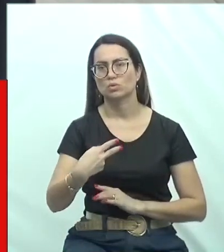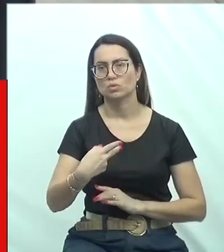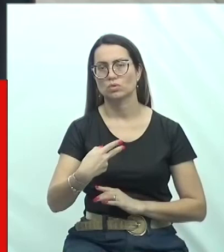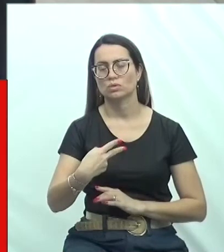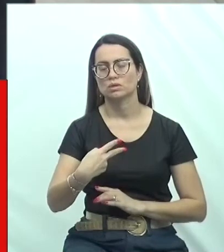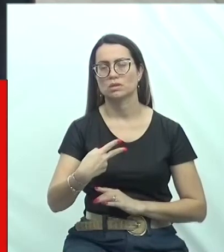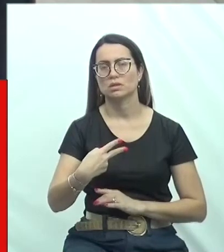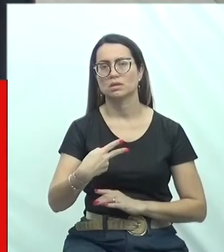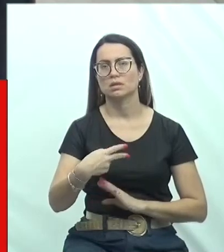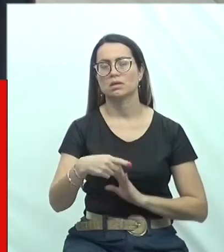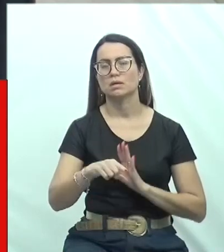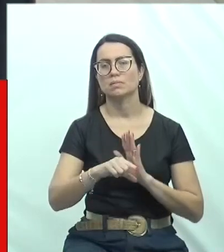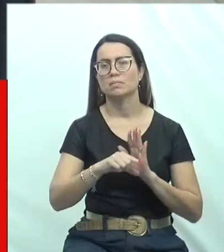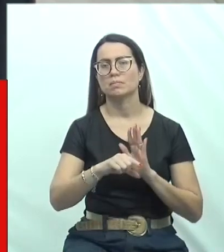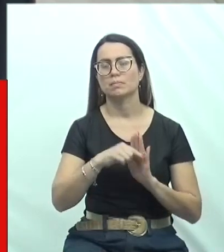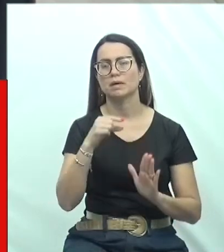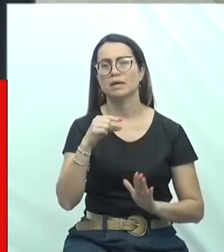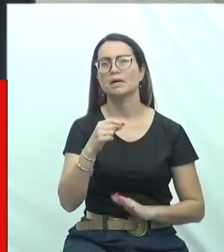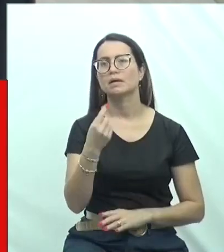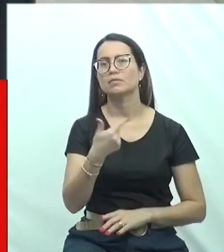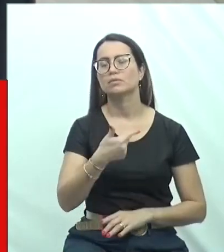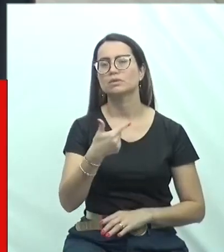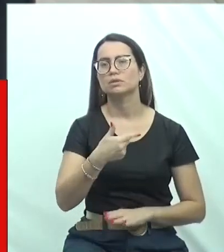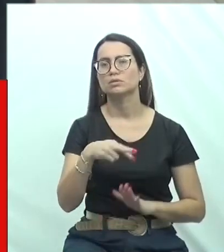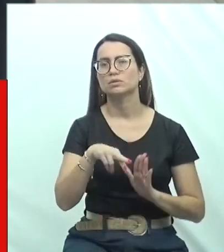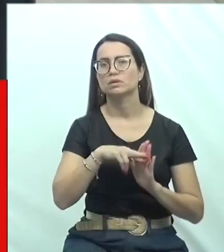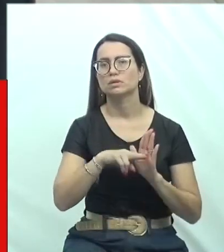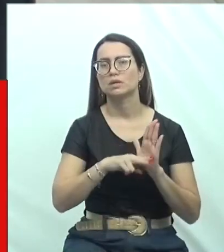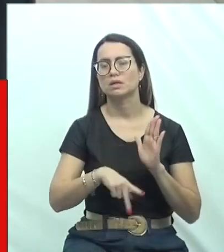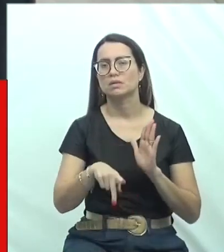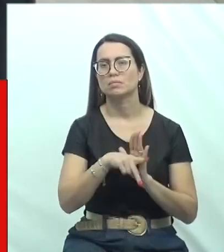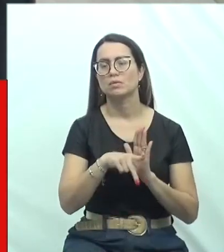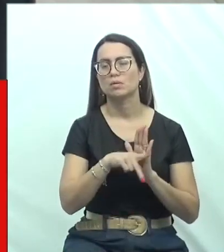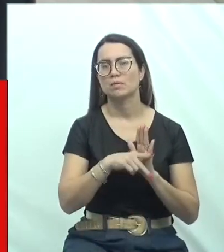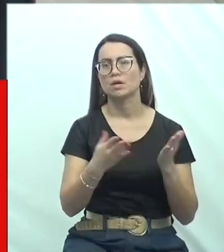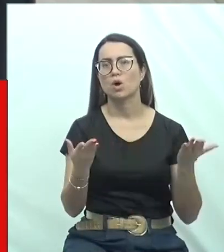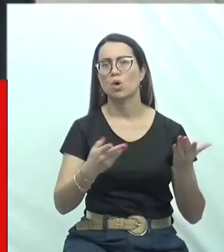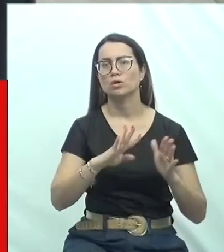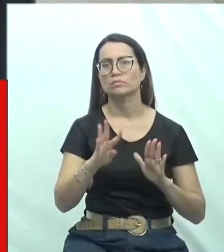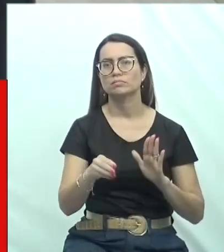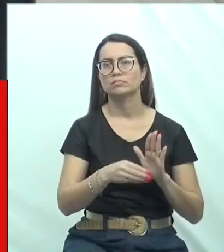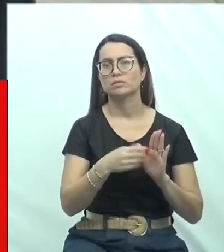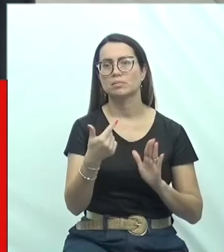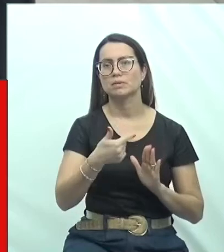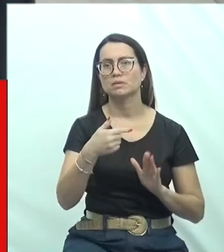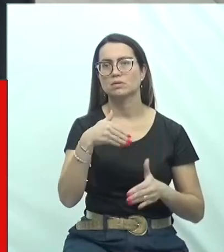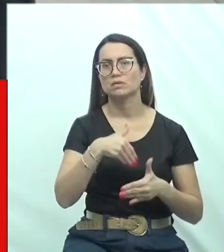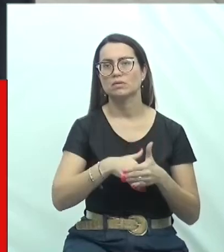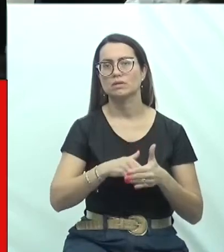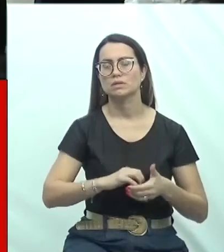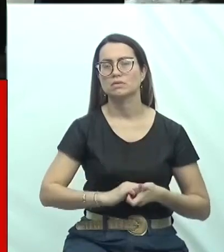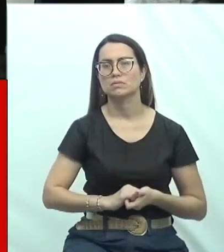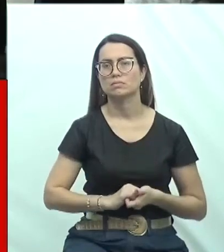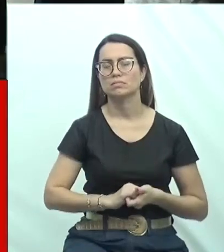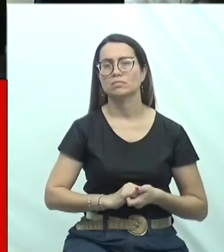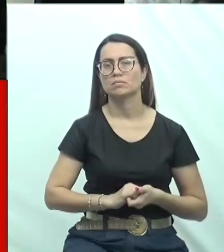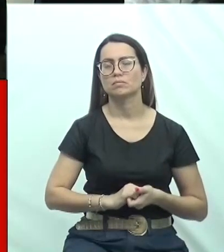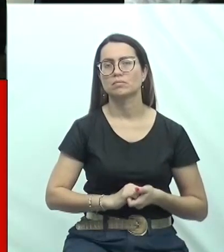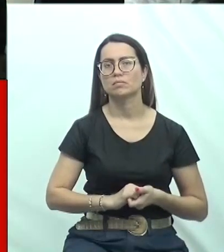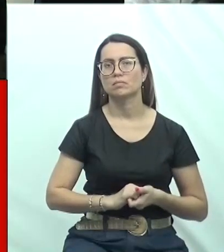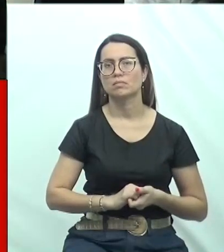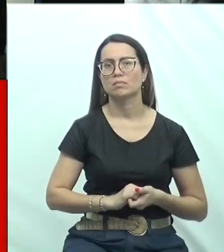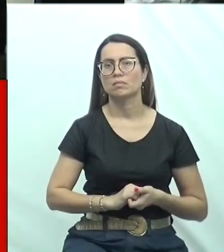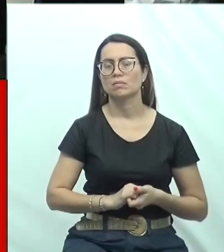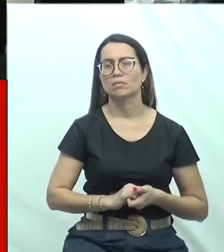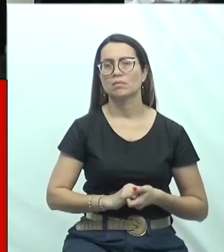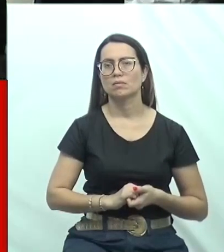do Regimento Interno, a matéria foi incluída nessa ordem do dia para segunda discussão e votação. Em discussão ao